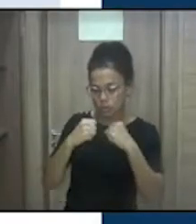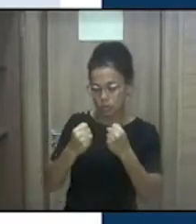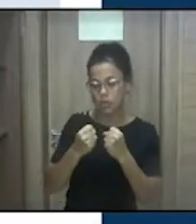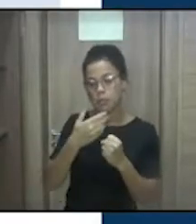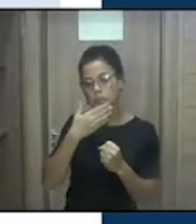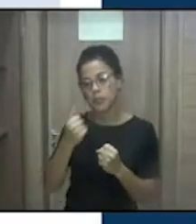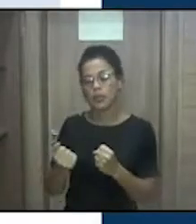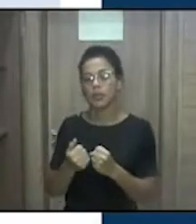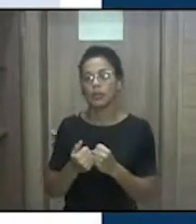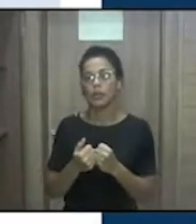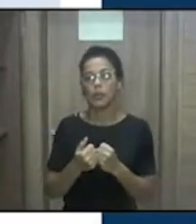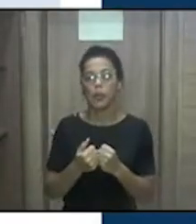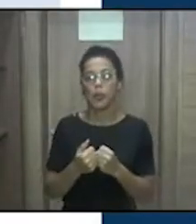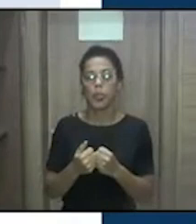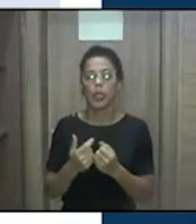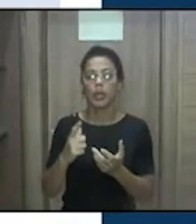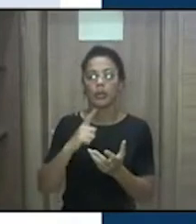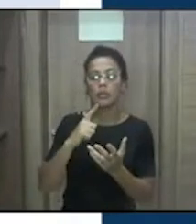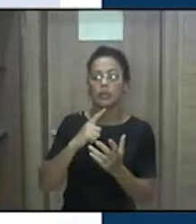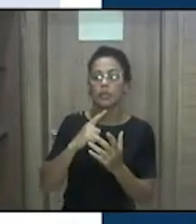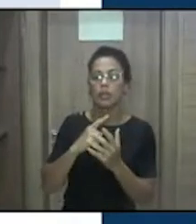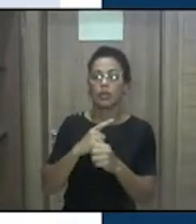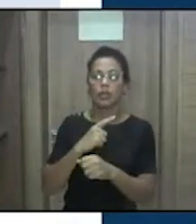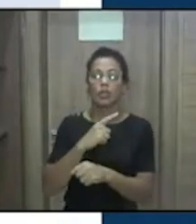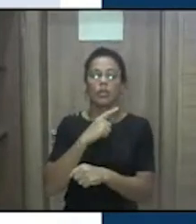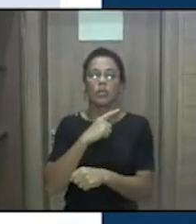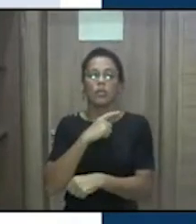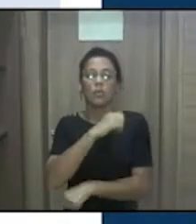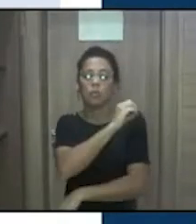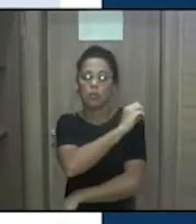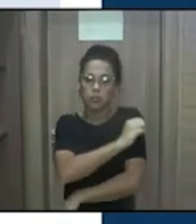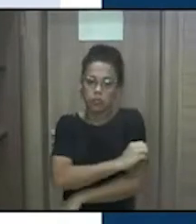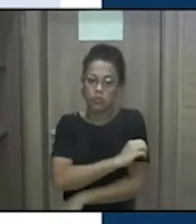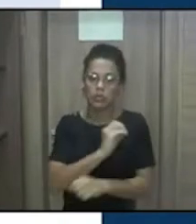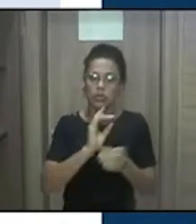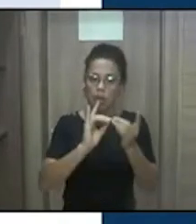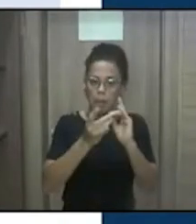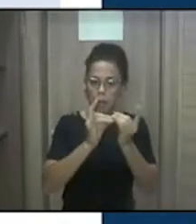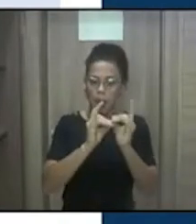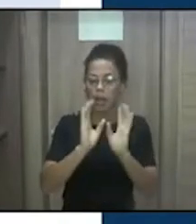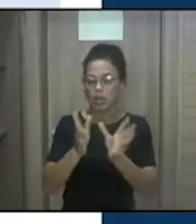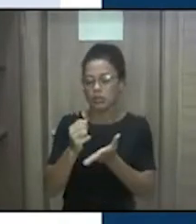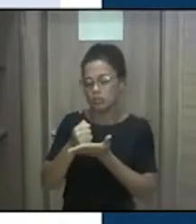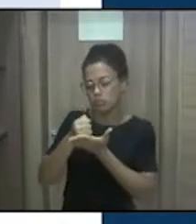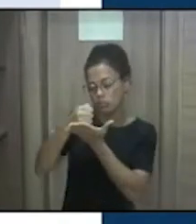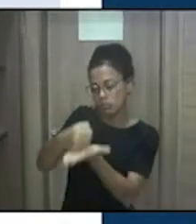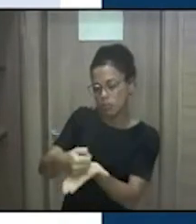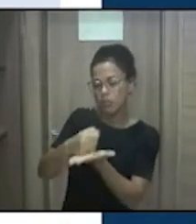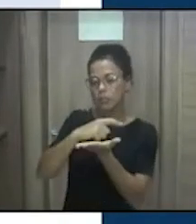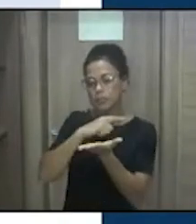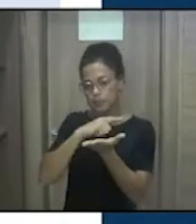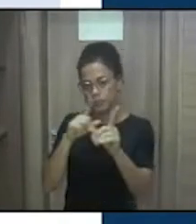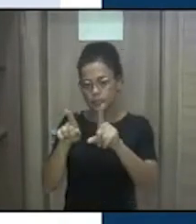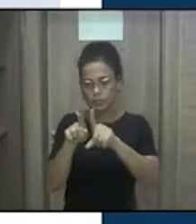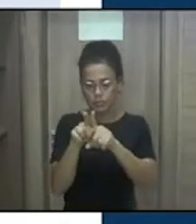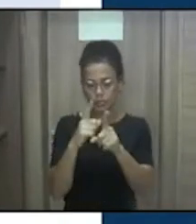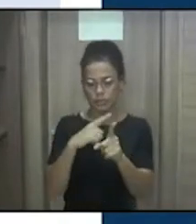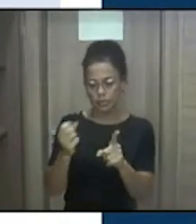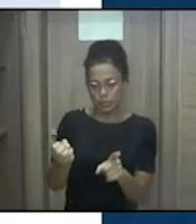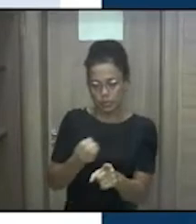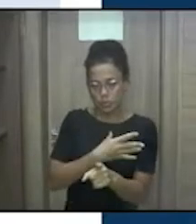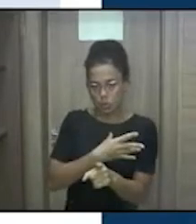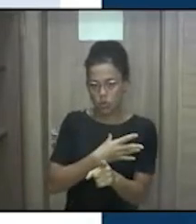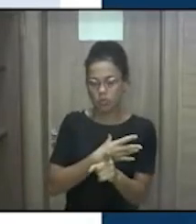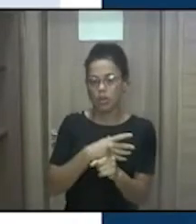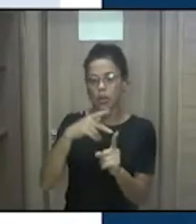portaria, já temos uma oficina marcada com o grupo do Ministério para colaborar a partir dessas evidências na nova portaria